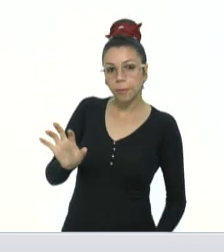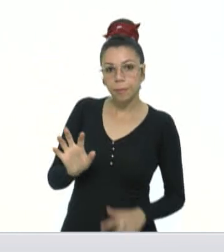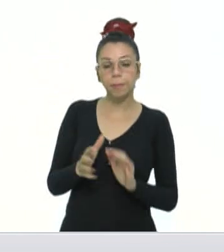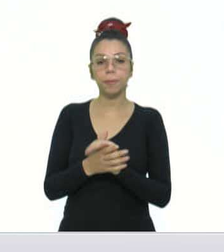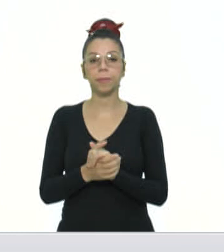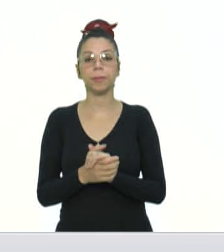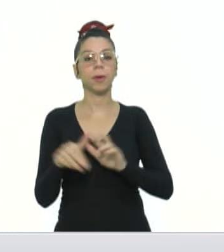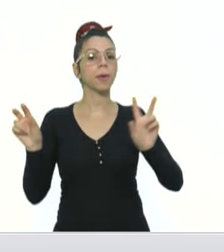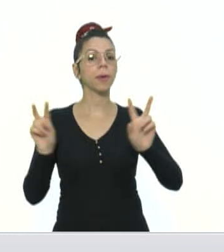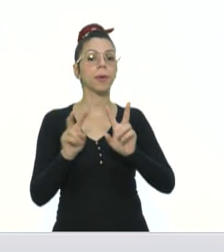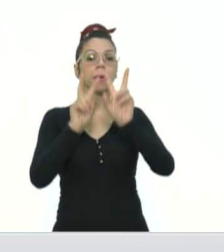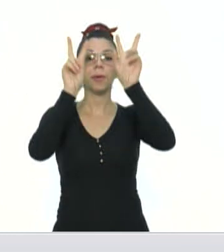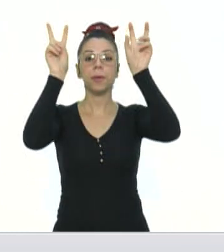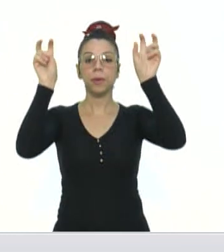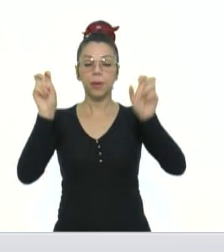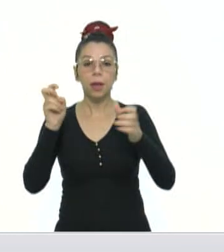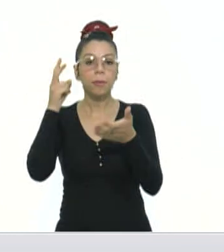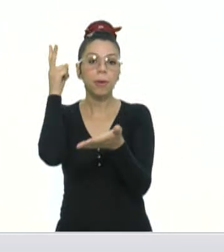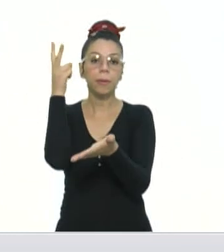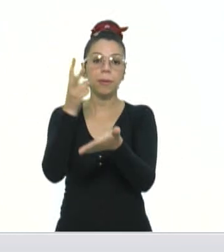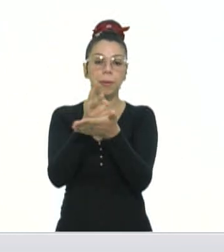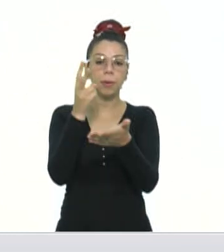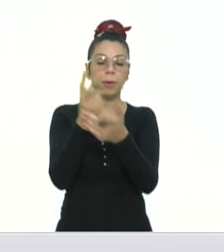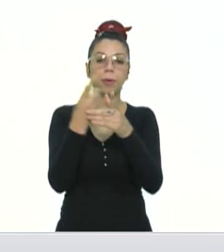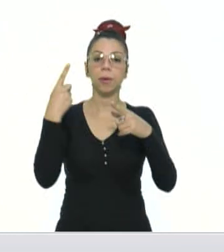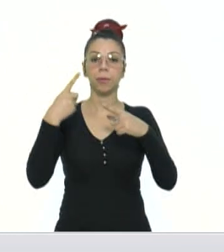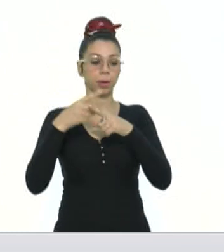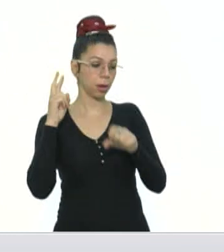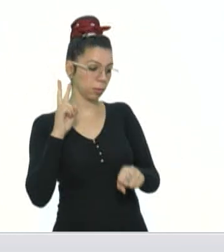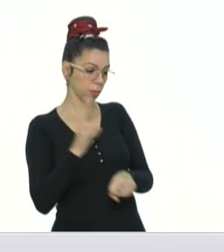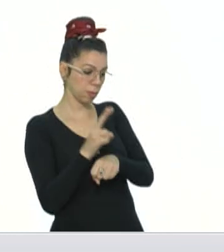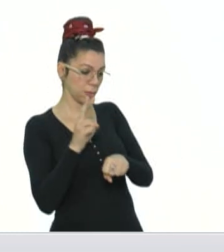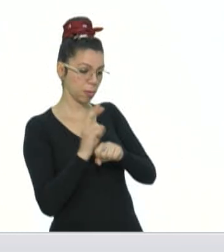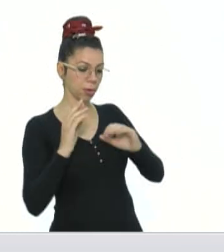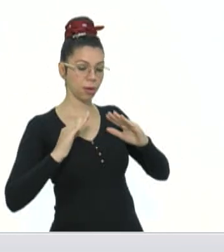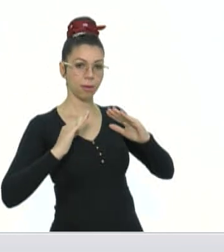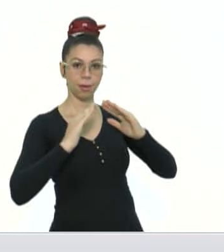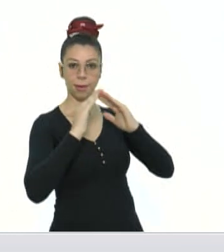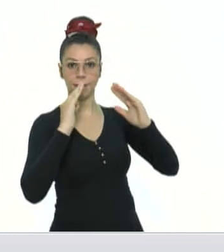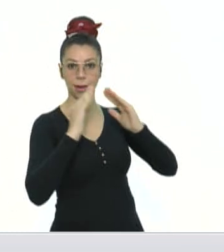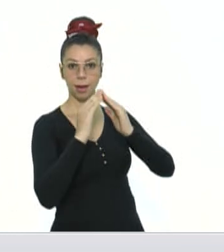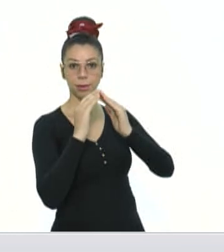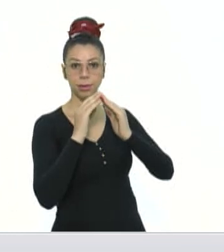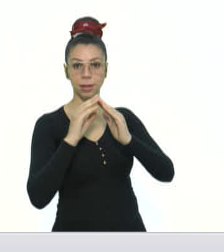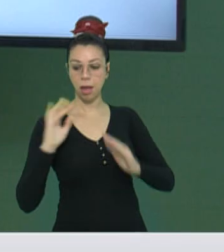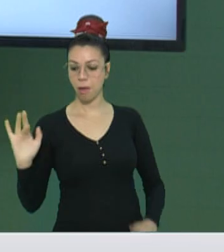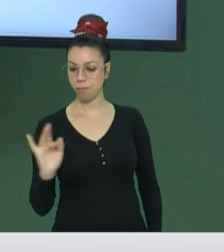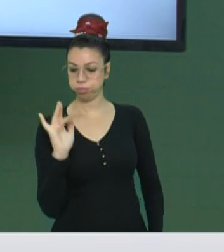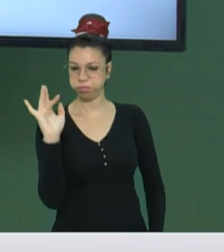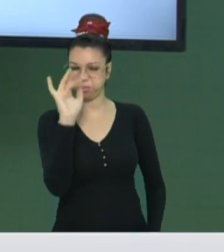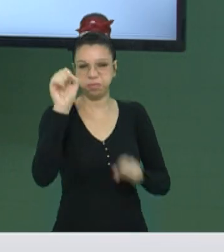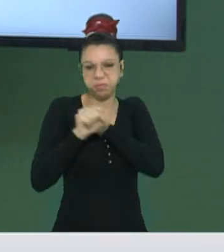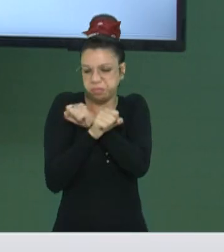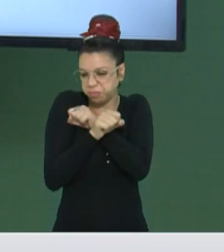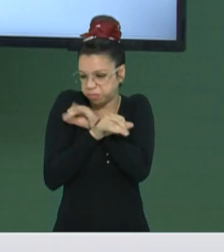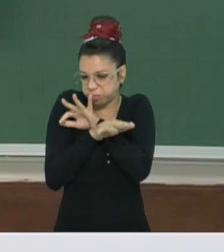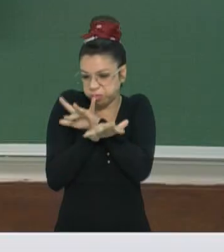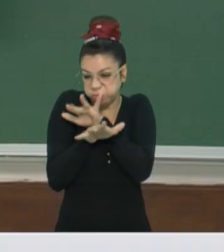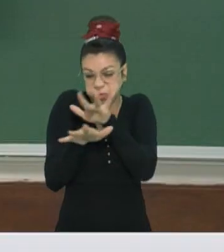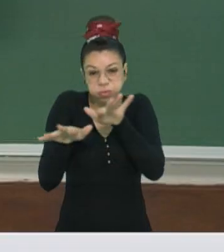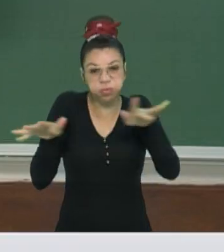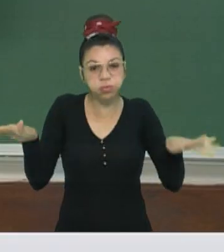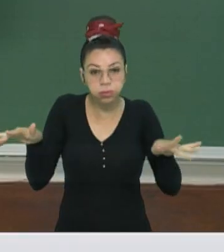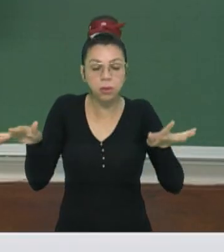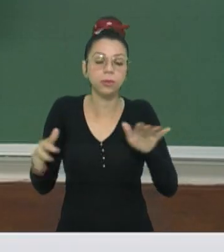na mídia, uma vez que não cuidam da sua casa e proliferam o mosquito e a doença. Ou seja, a